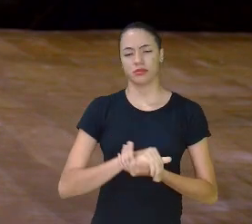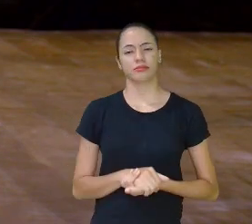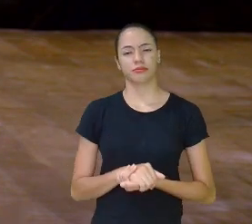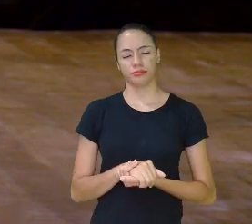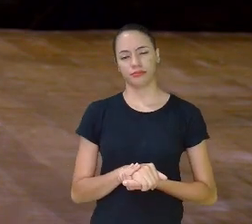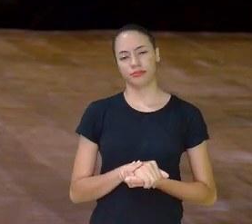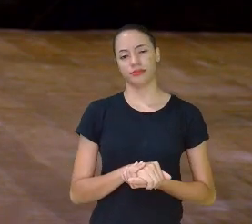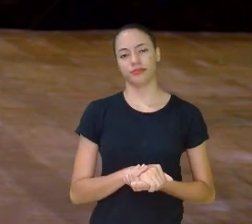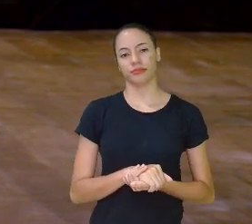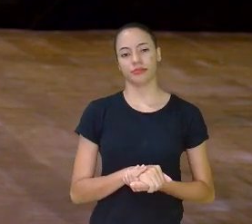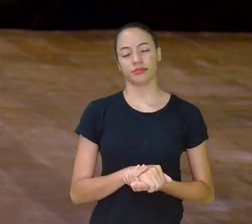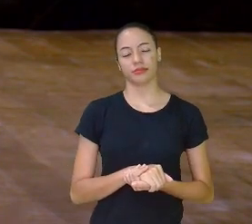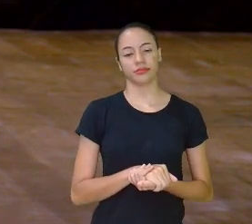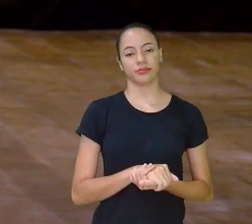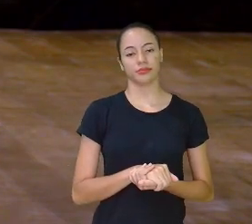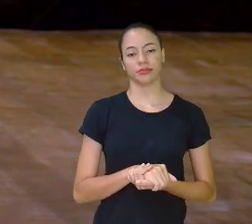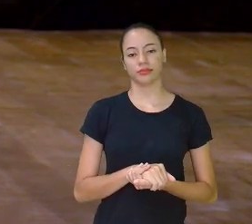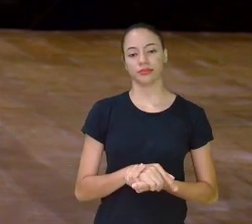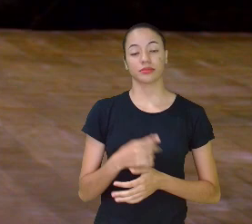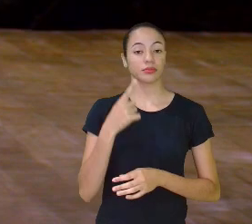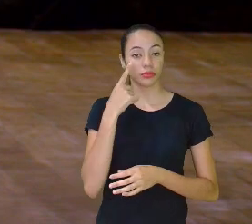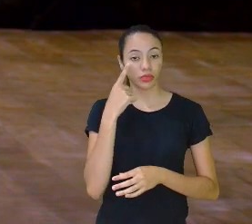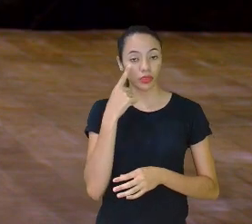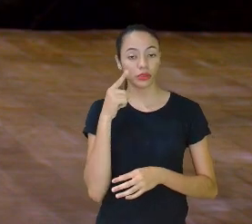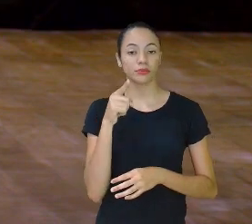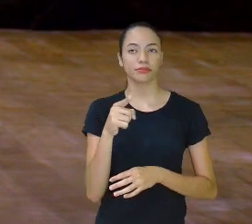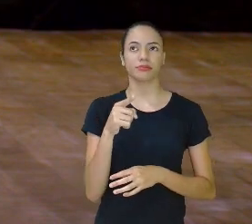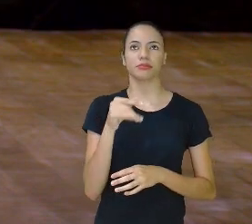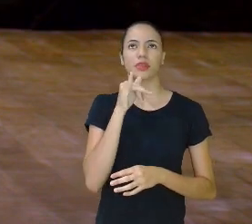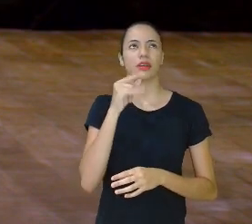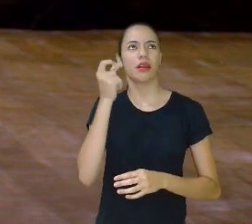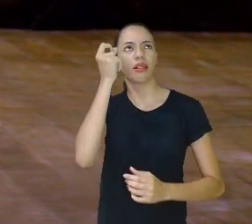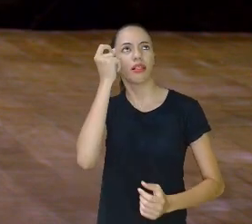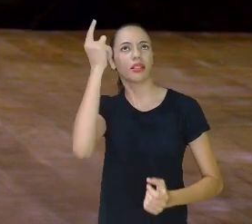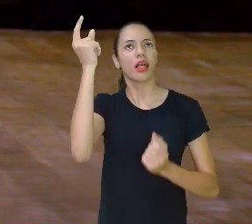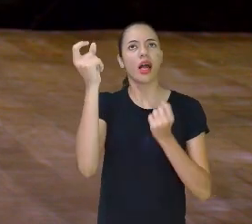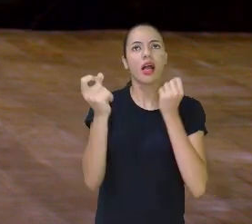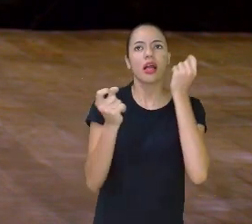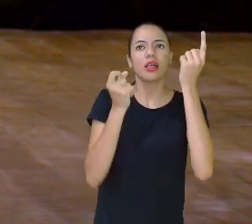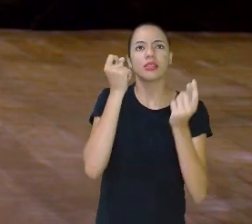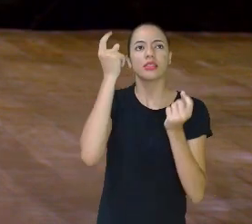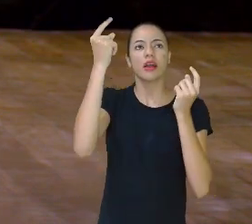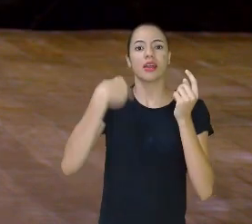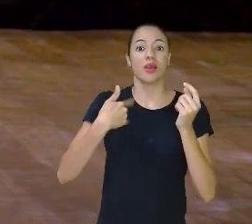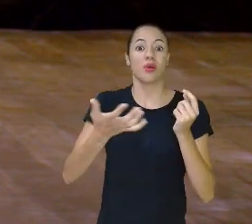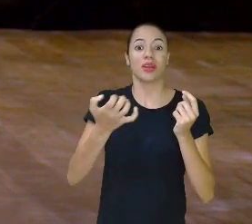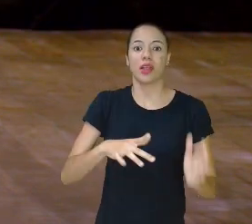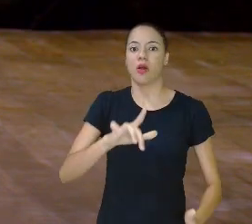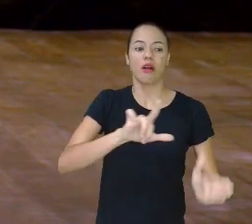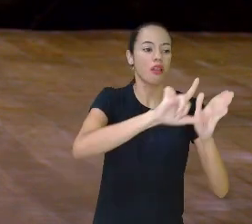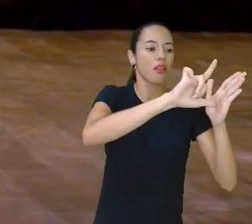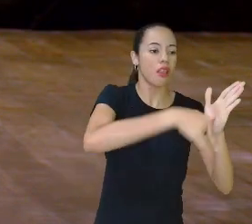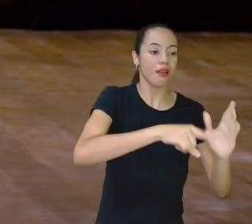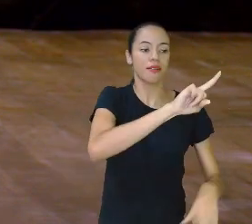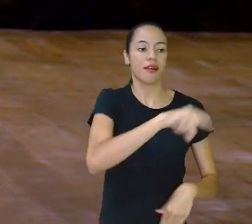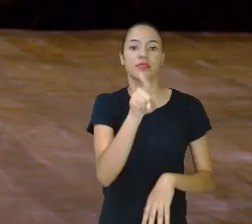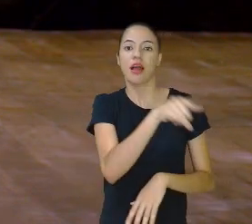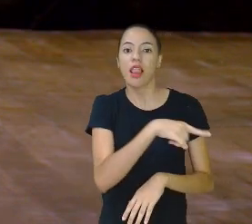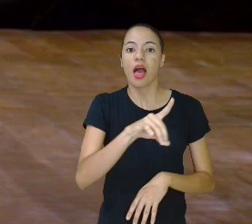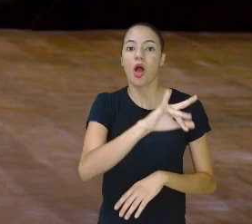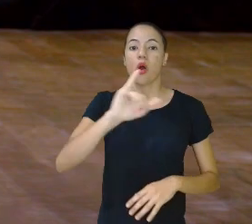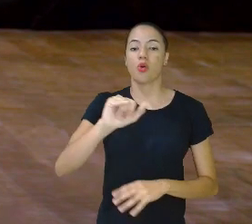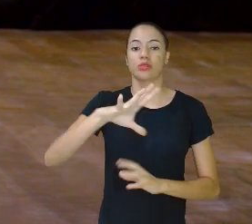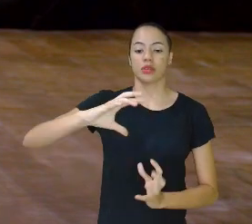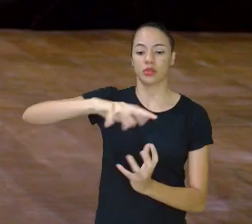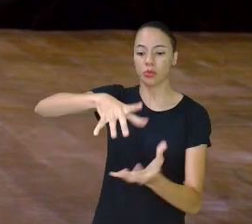Sabe? O livro fala assim de ideias para adiar o fim do mundo. E aí eu comecei a